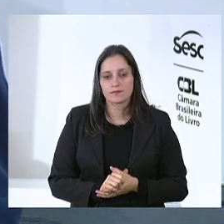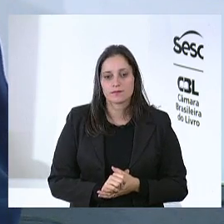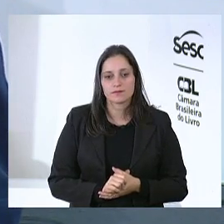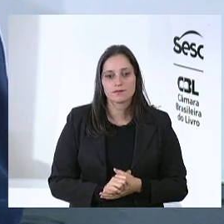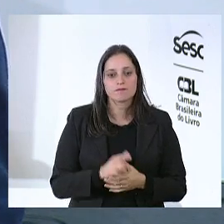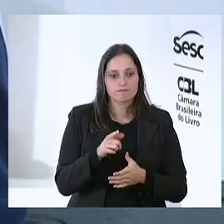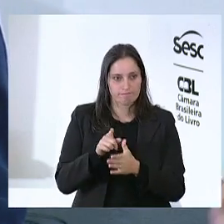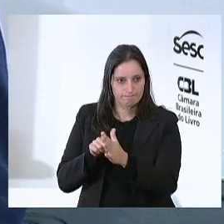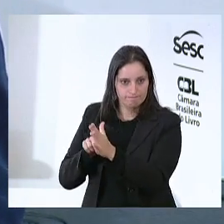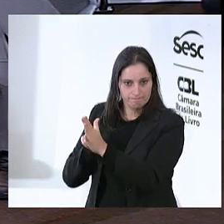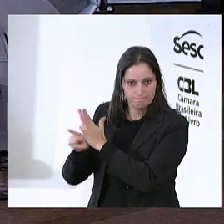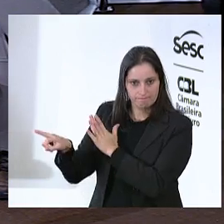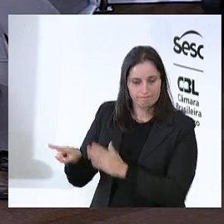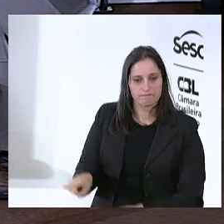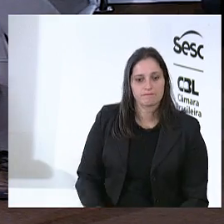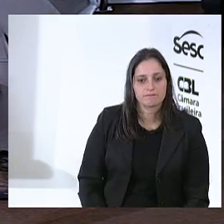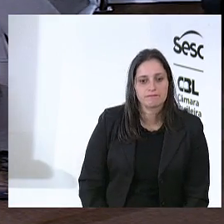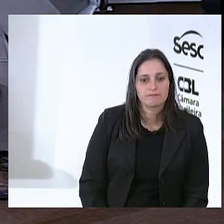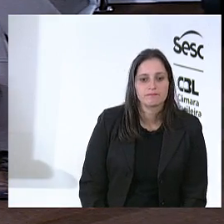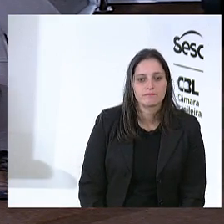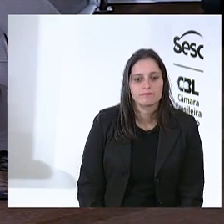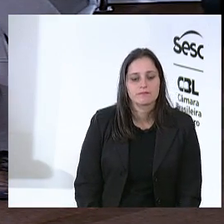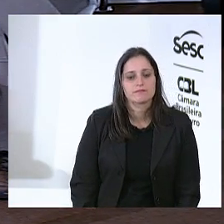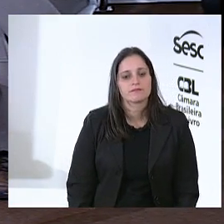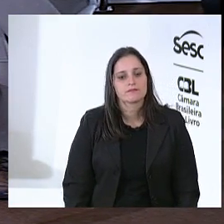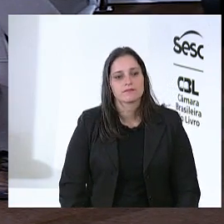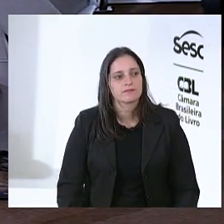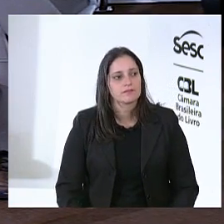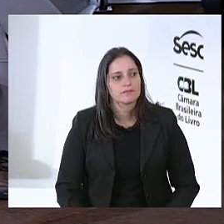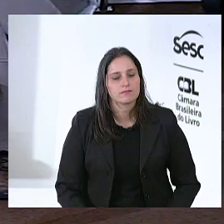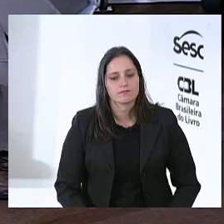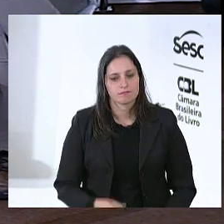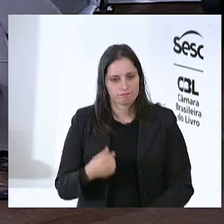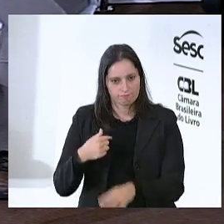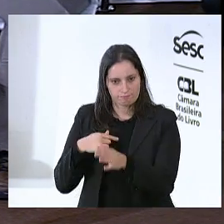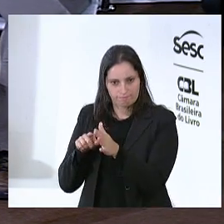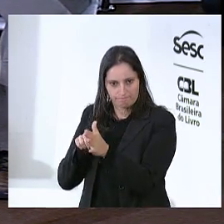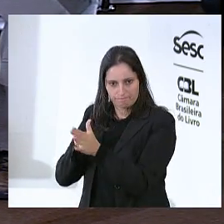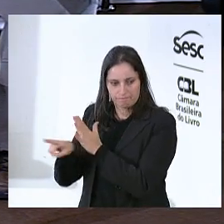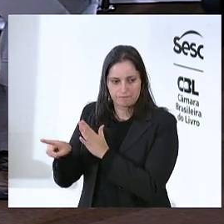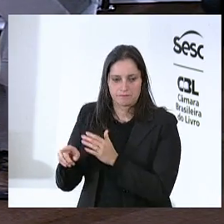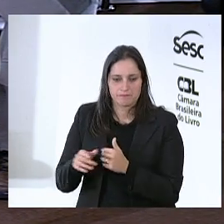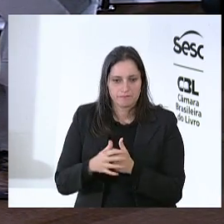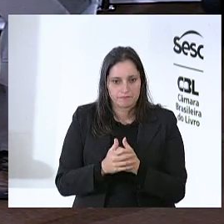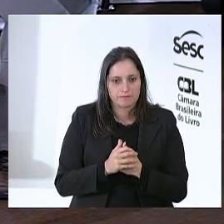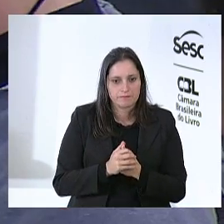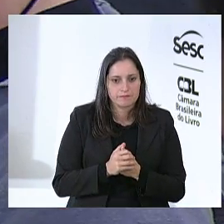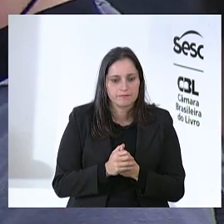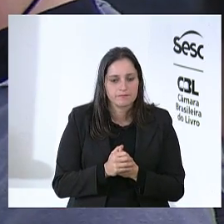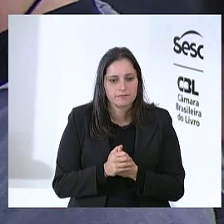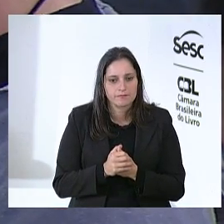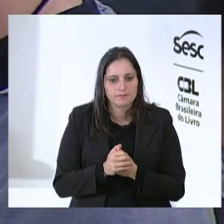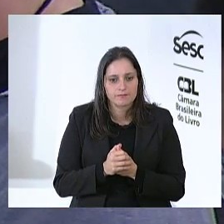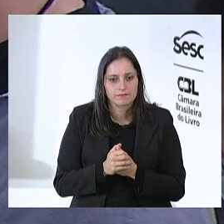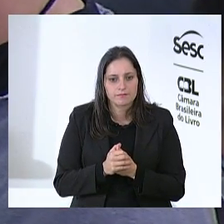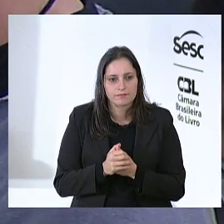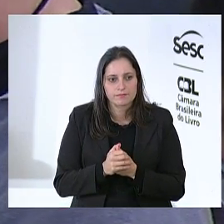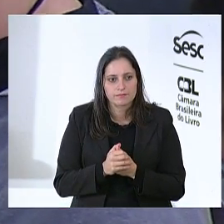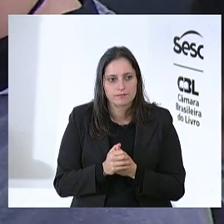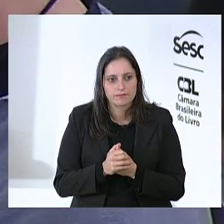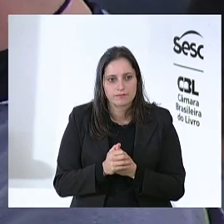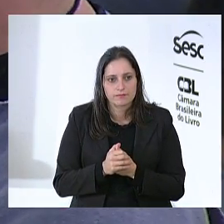Oi, aqui, ó. Tá. Eu vou fazer uma pergunta que também